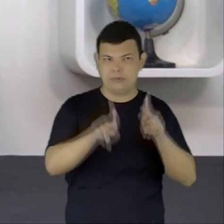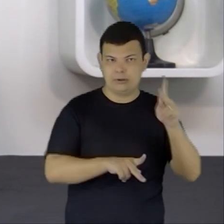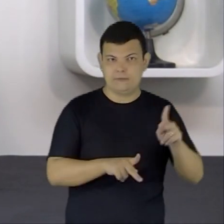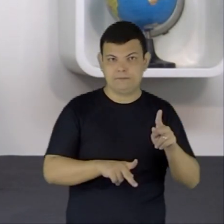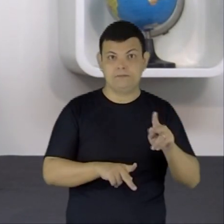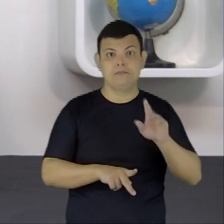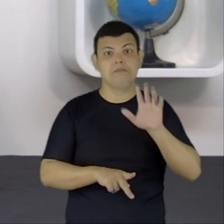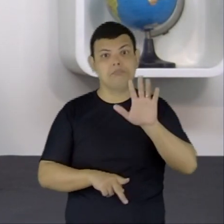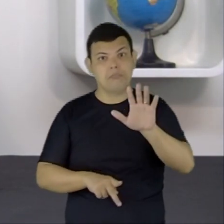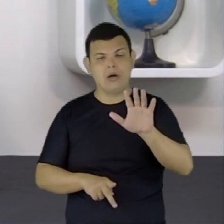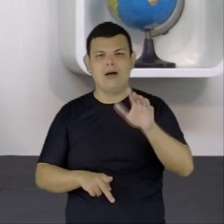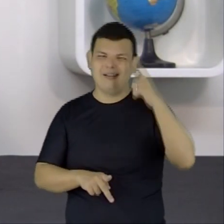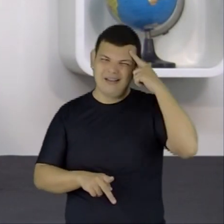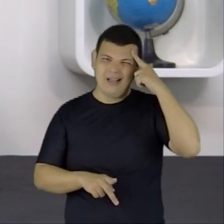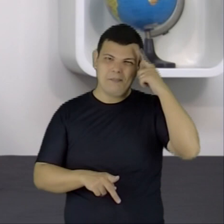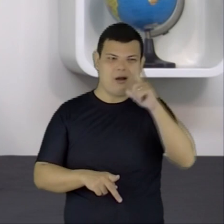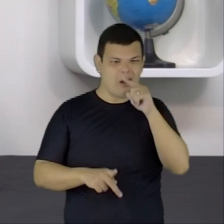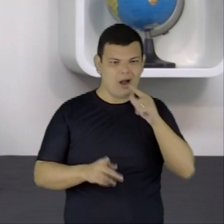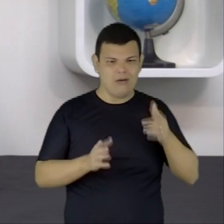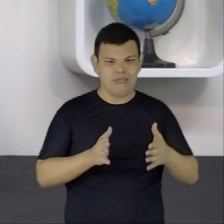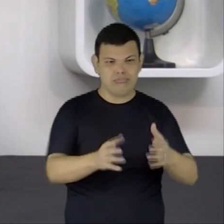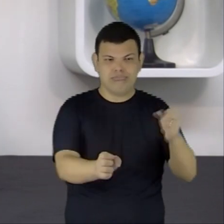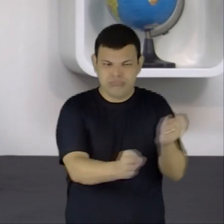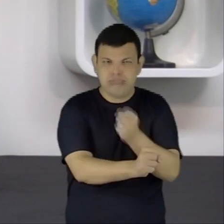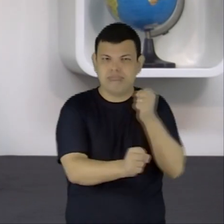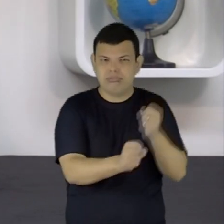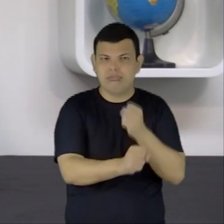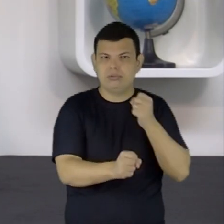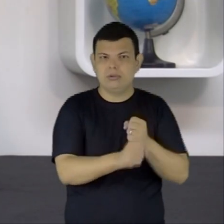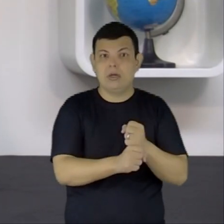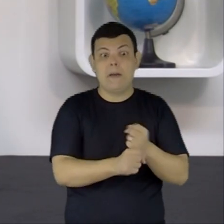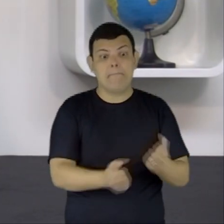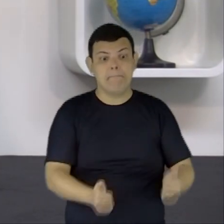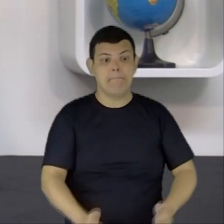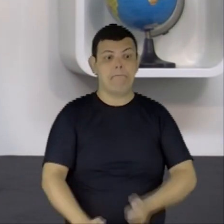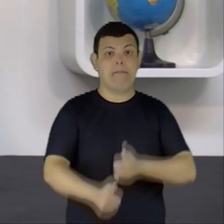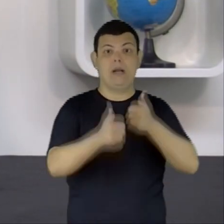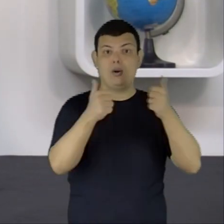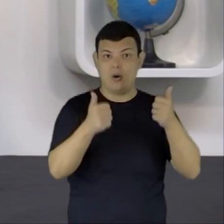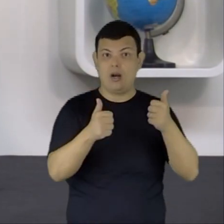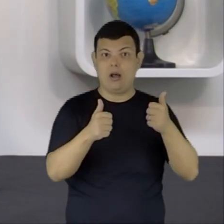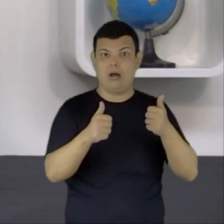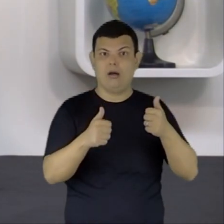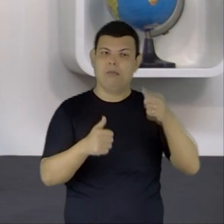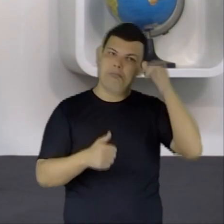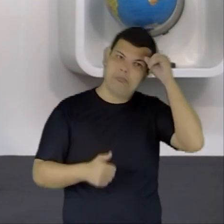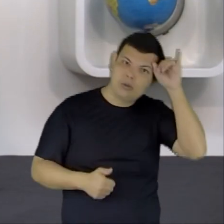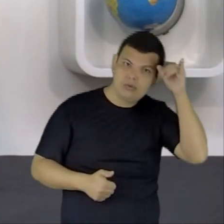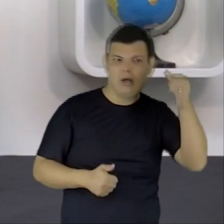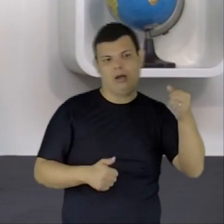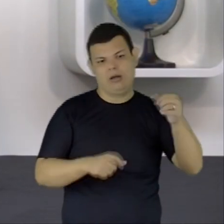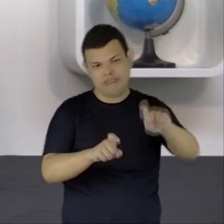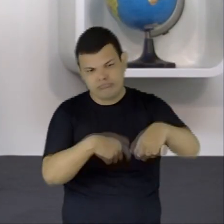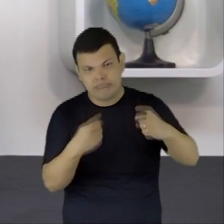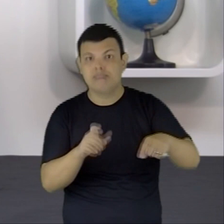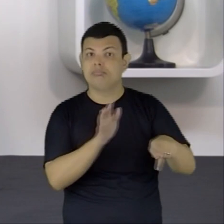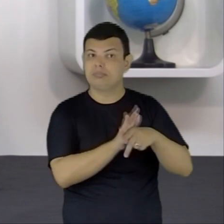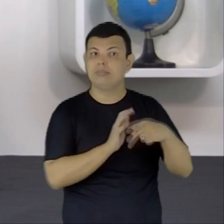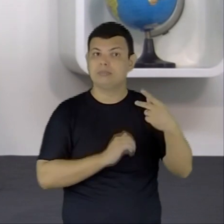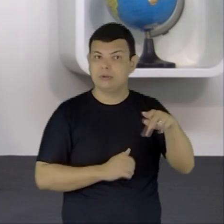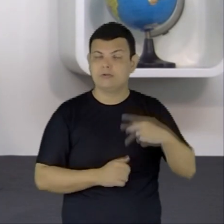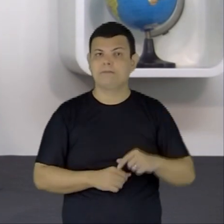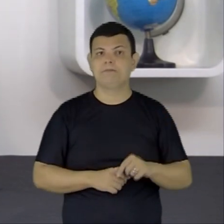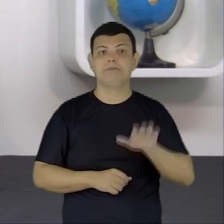com a transposição de São Francisco, vai aumentar, vai melhorar essa pecuária e essa agricultura na região. Mas